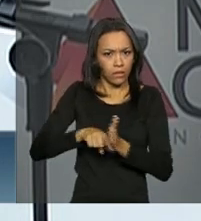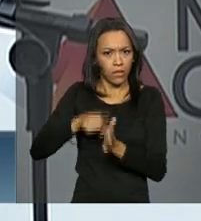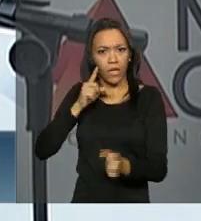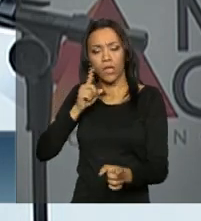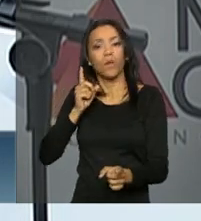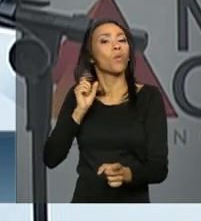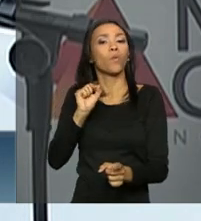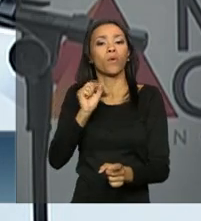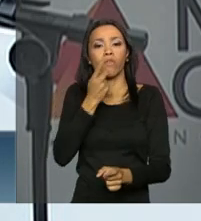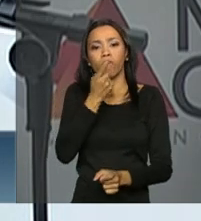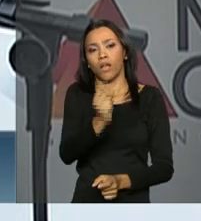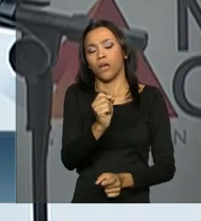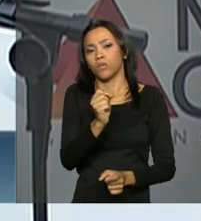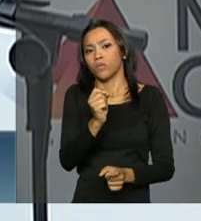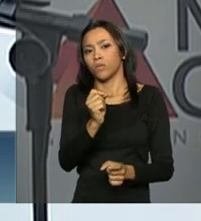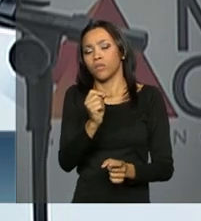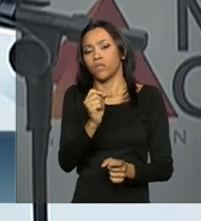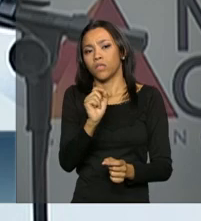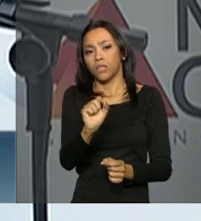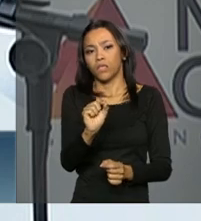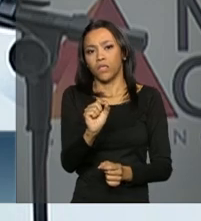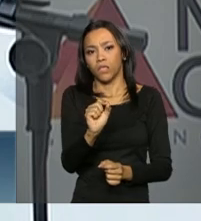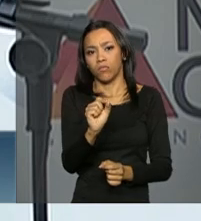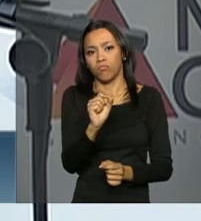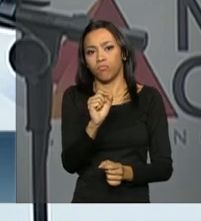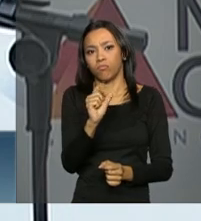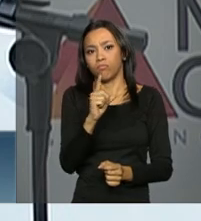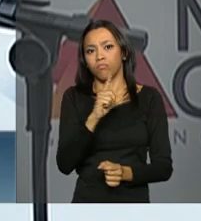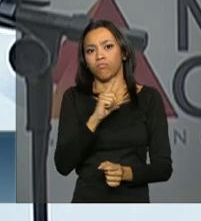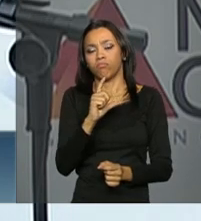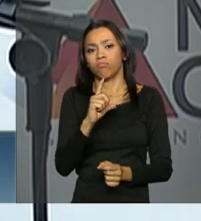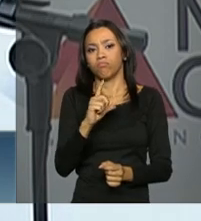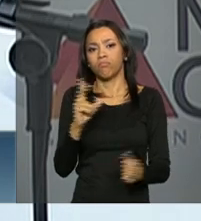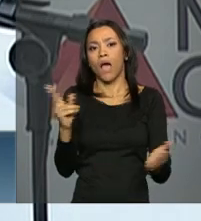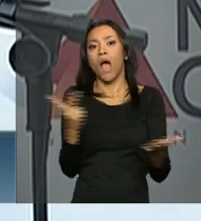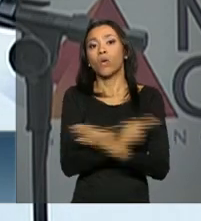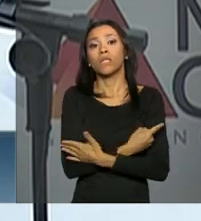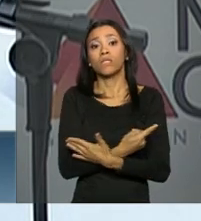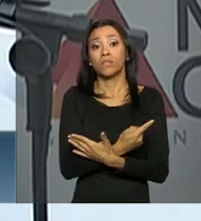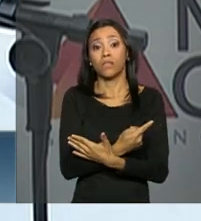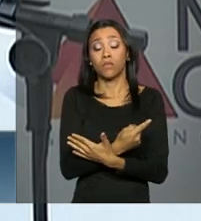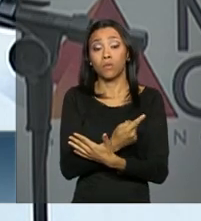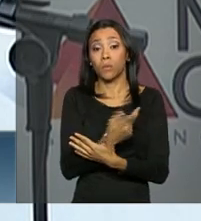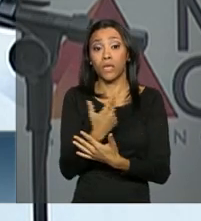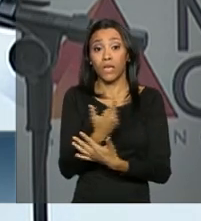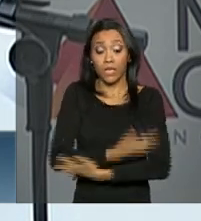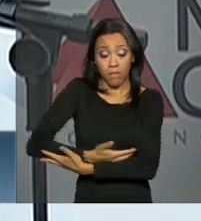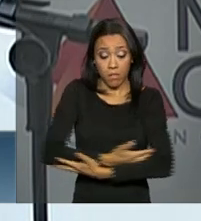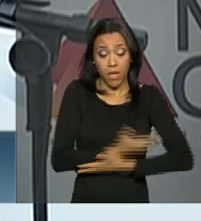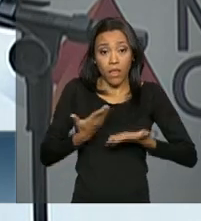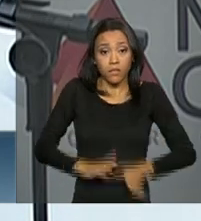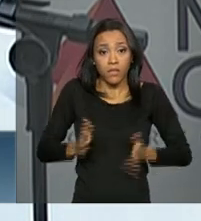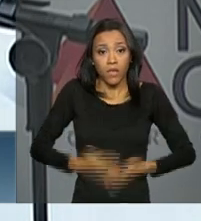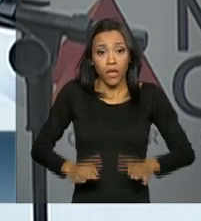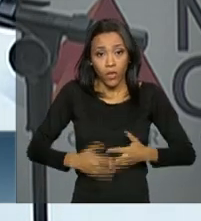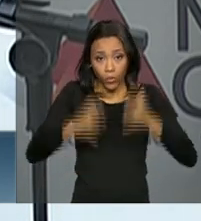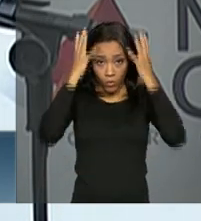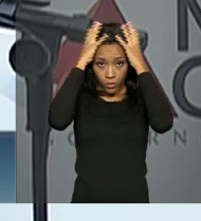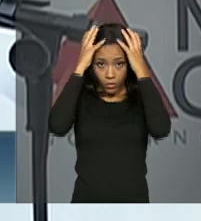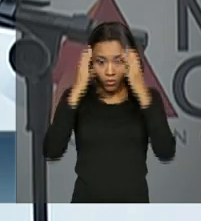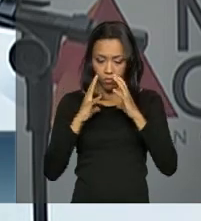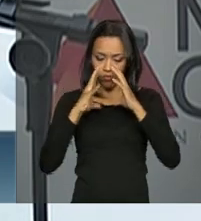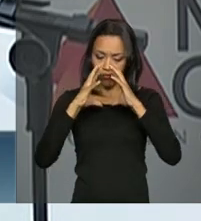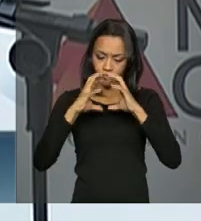reportado, de outro lado, que havia um crescimento muito grande de crianças com microcefalia. Crianças